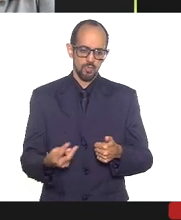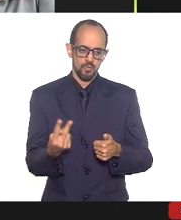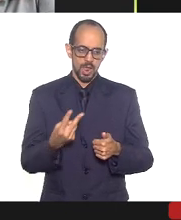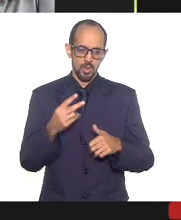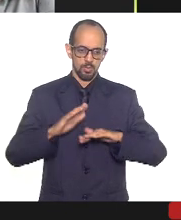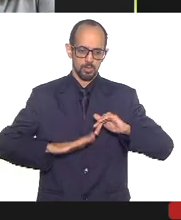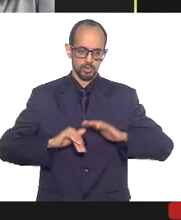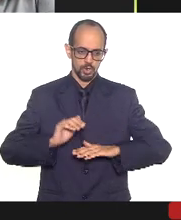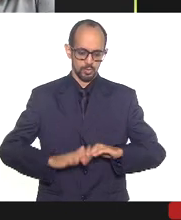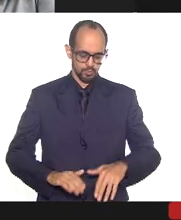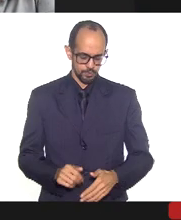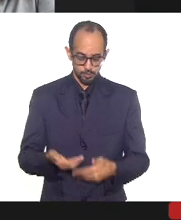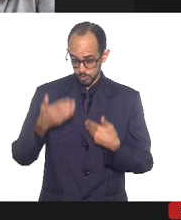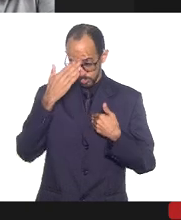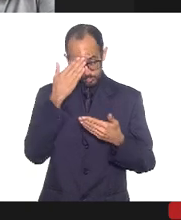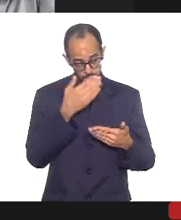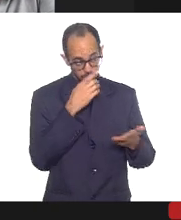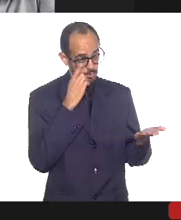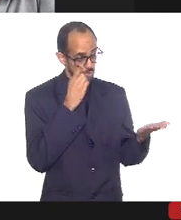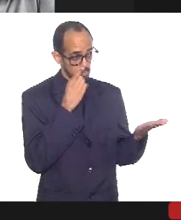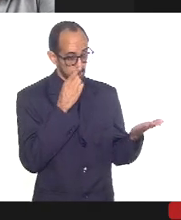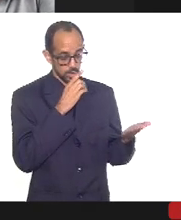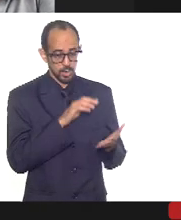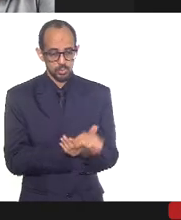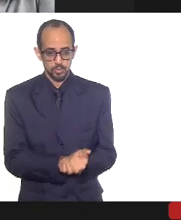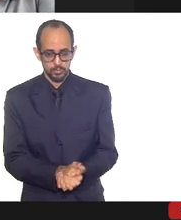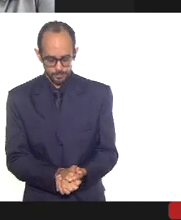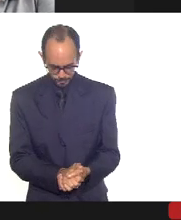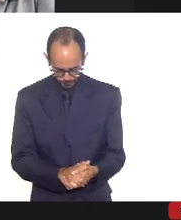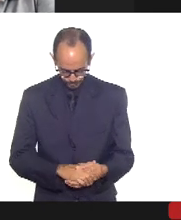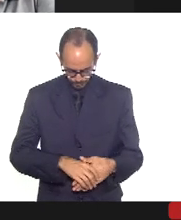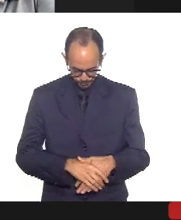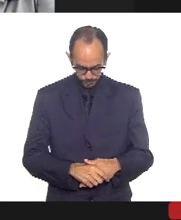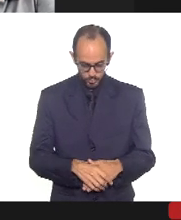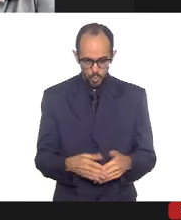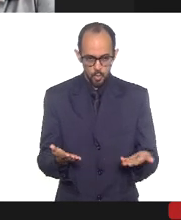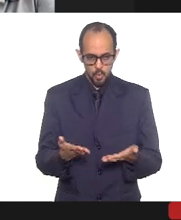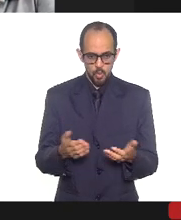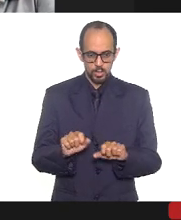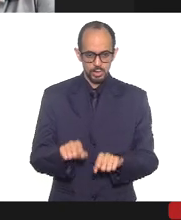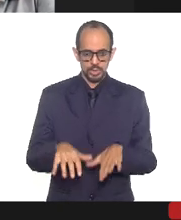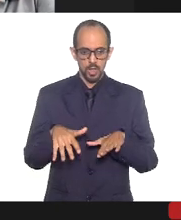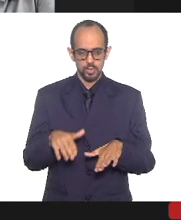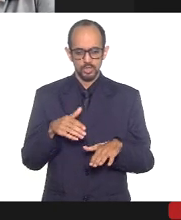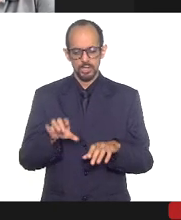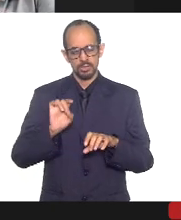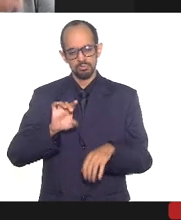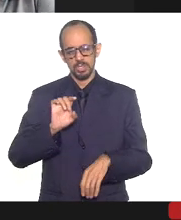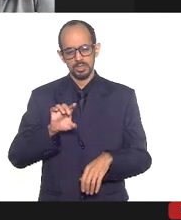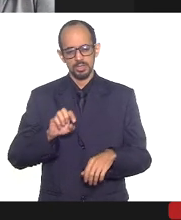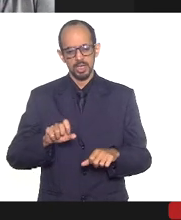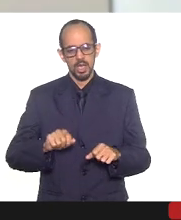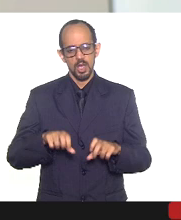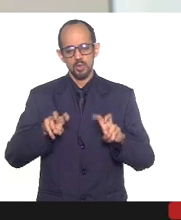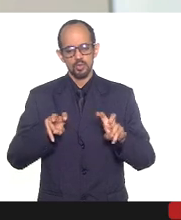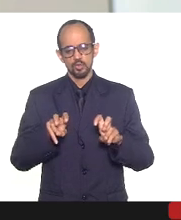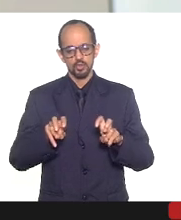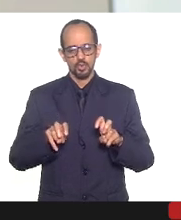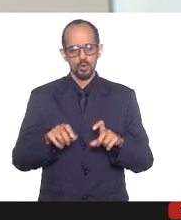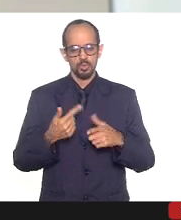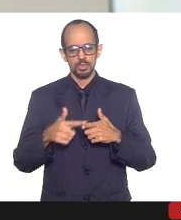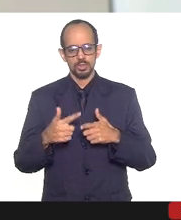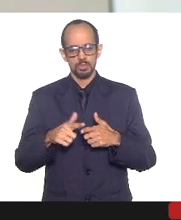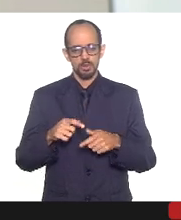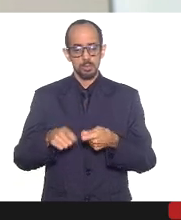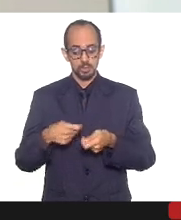Obrigado. Obrigado, deputado. Hoje a gente faz essa audiência exclusiva sobre esse conjunto de pautas que esbarram na questão econômica, com a presença